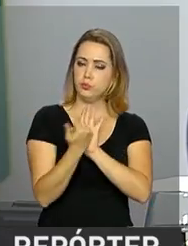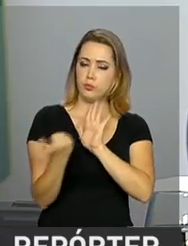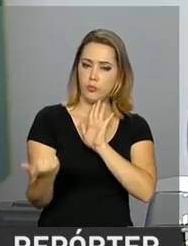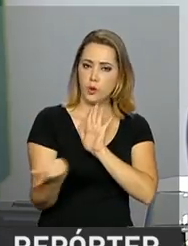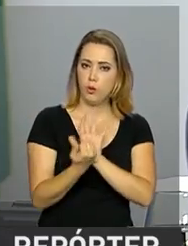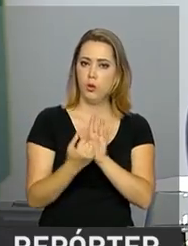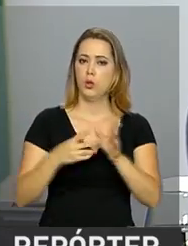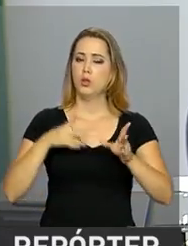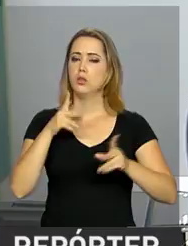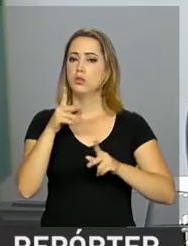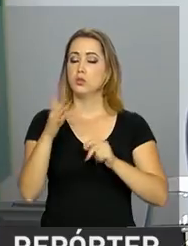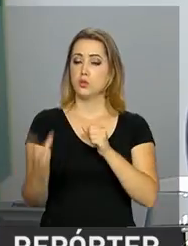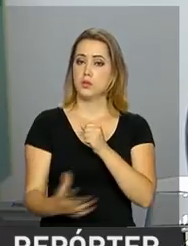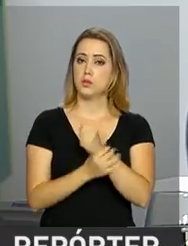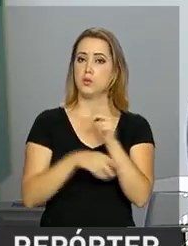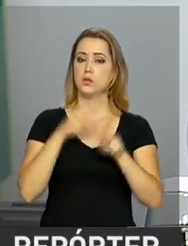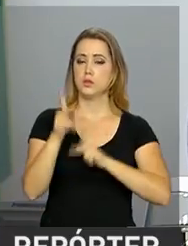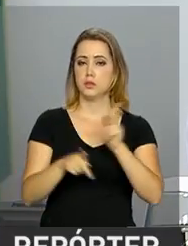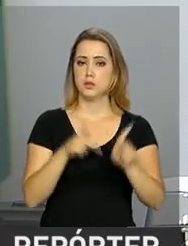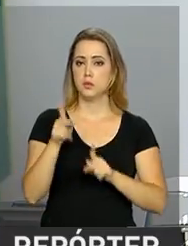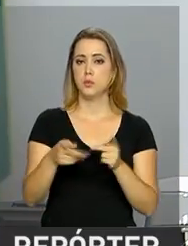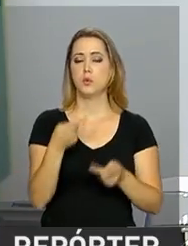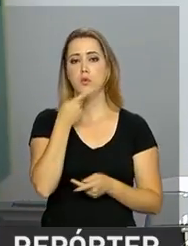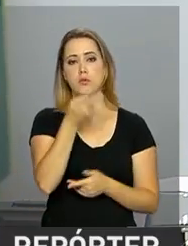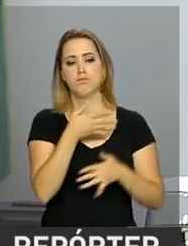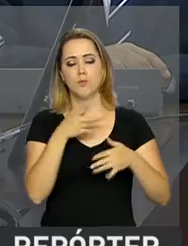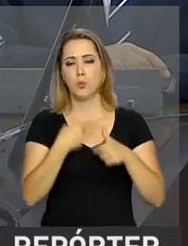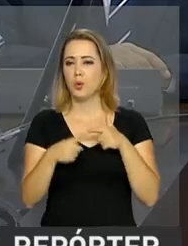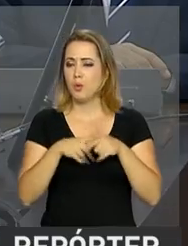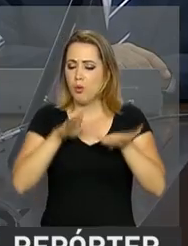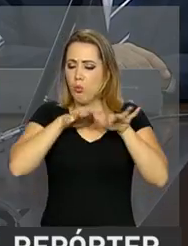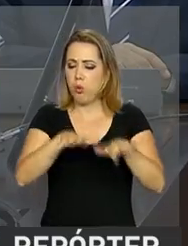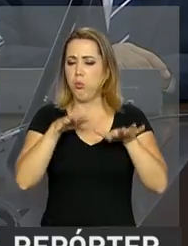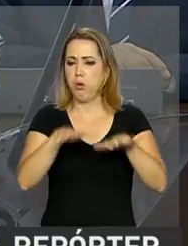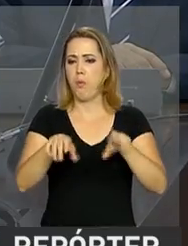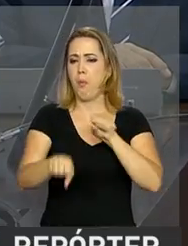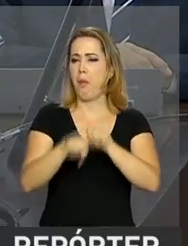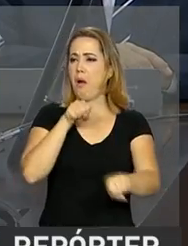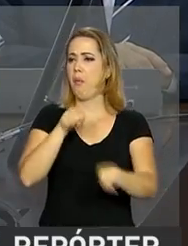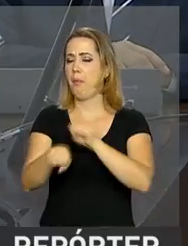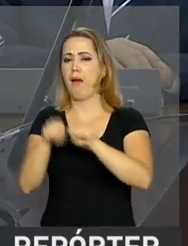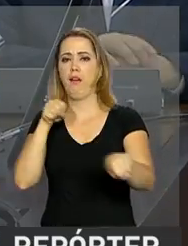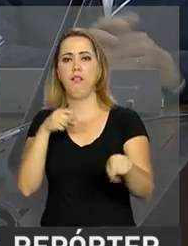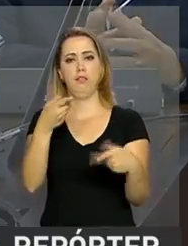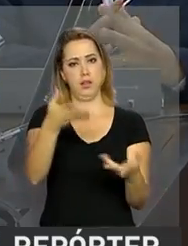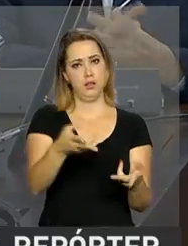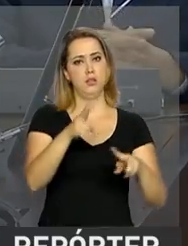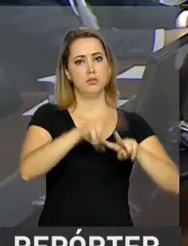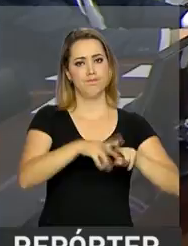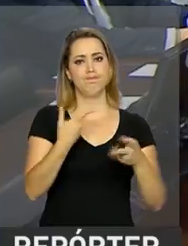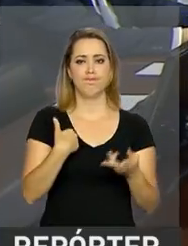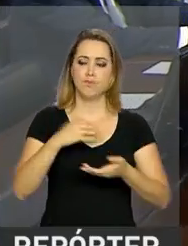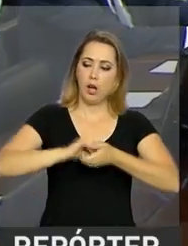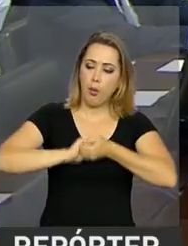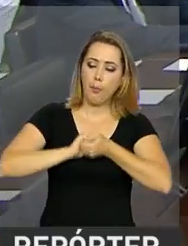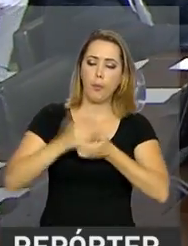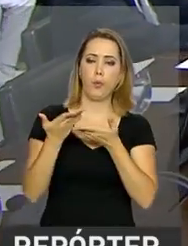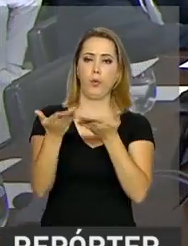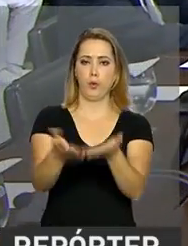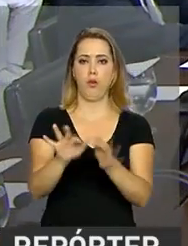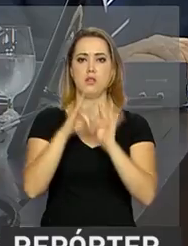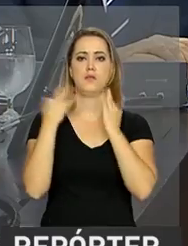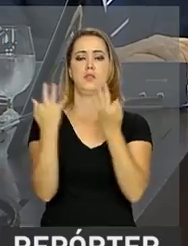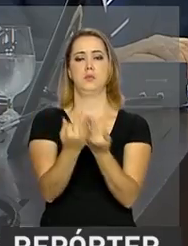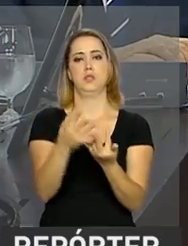Michel Temer falou sobre a rebelião em unidades prisionais do Amazonas ele prestou solidariedade às famílias dos presos mortos durante a